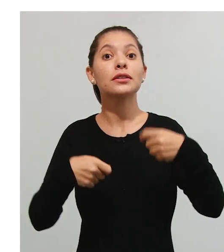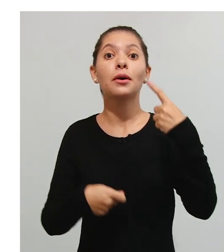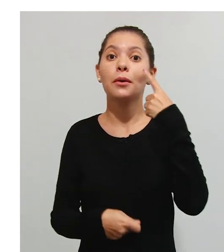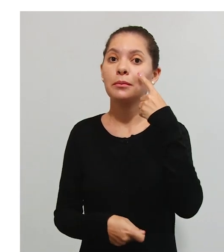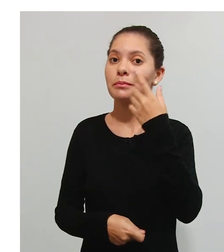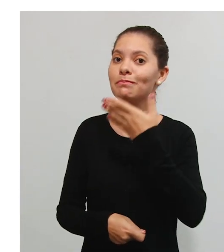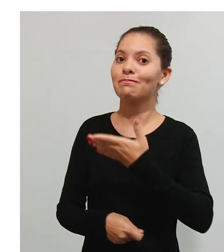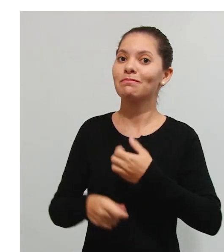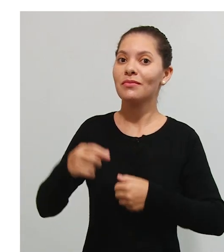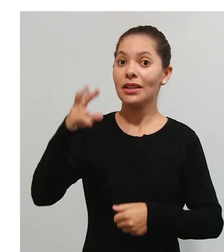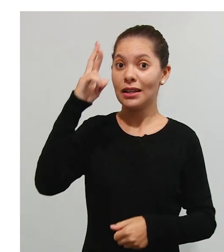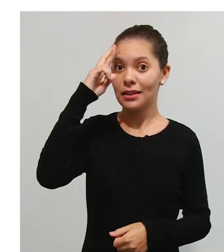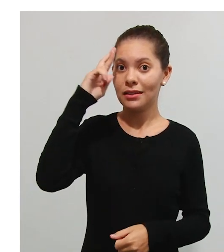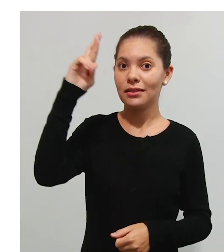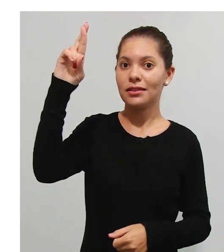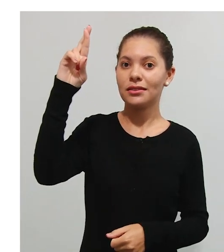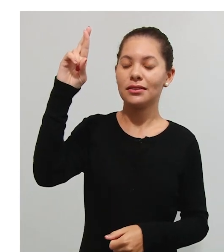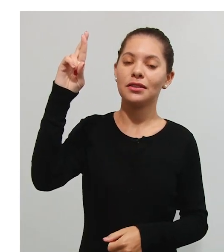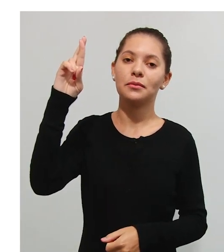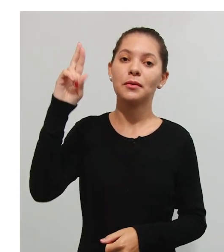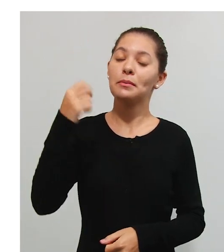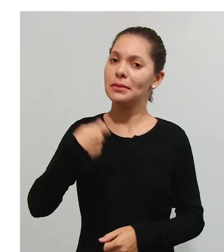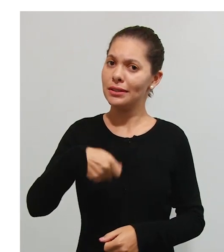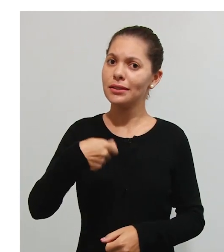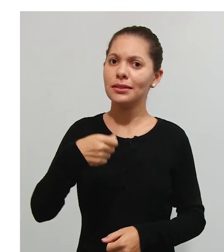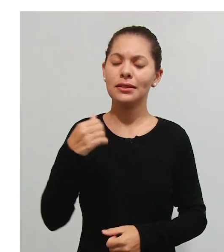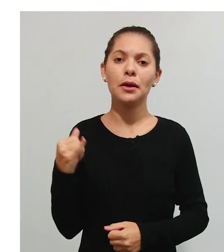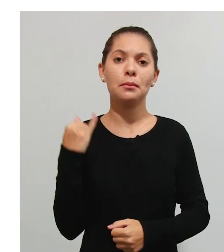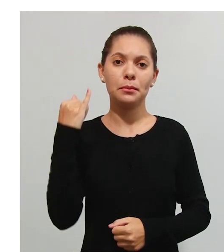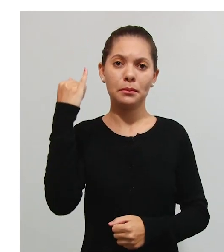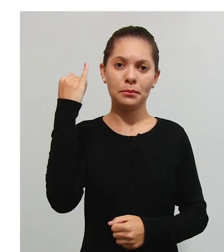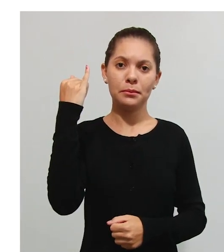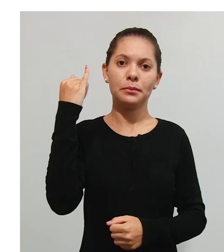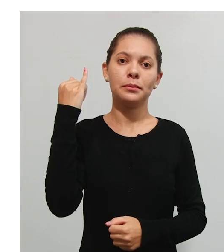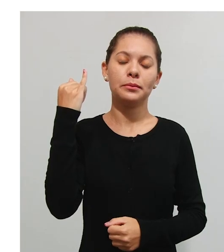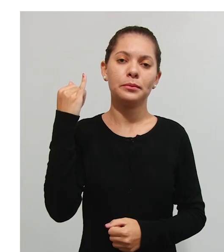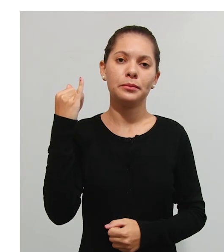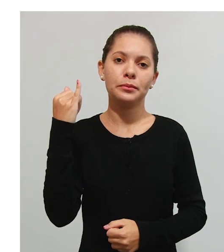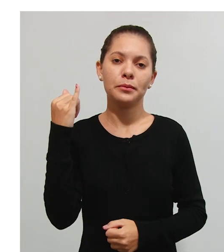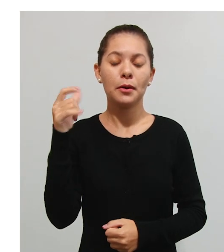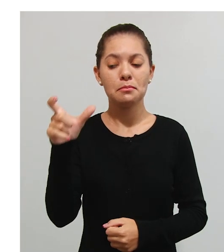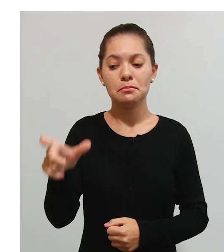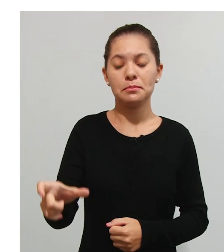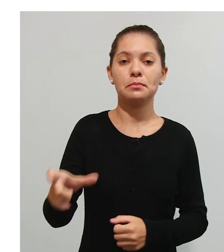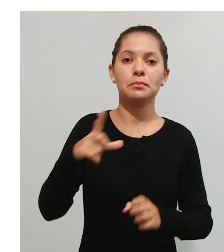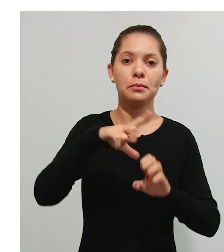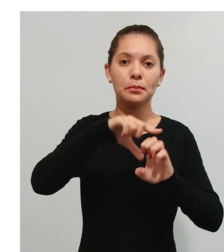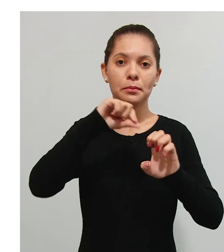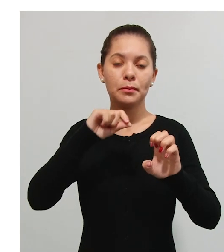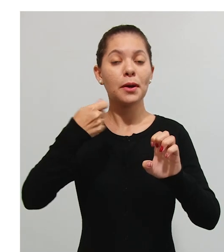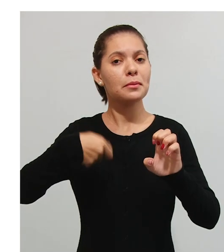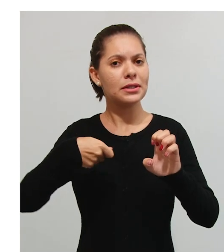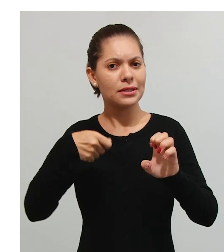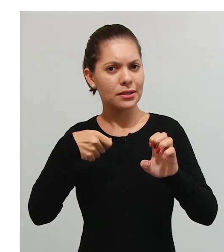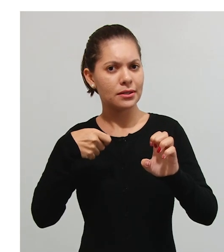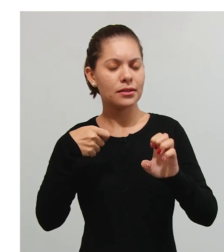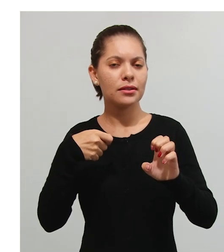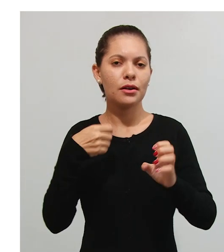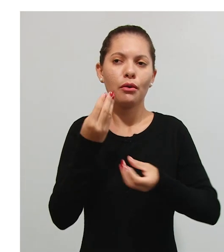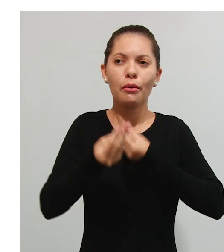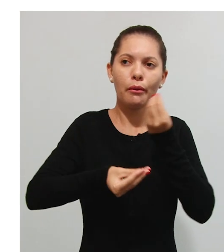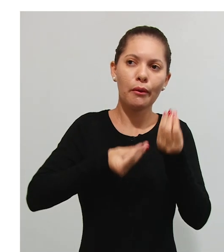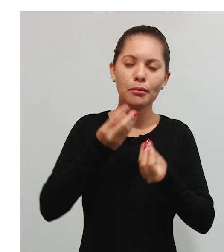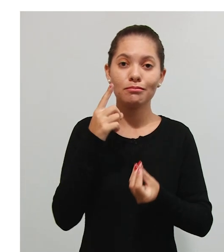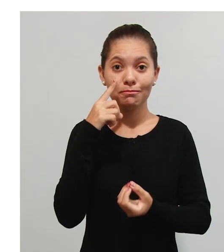liderança, né? O que nós acabamos de ver, liderança é algo importante aí para o empreendedor e ele precisa saber lidar